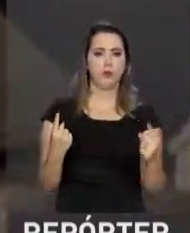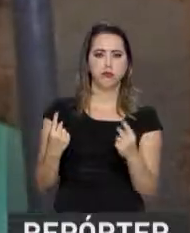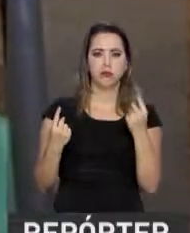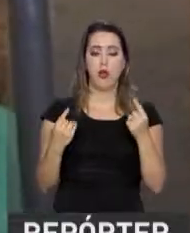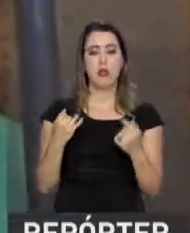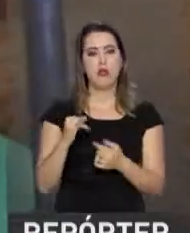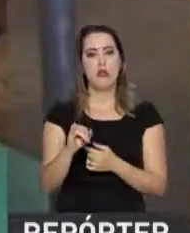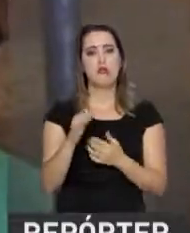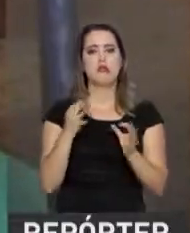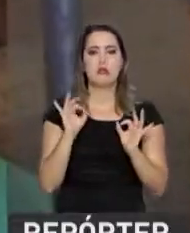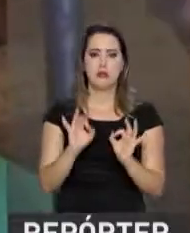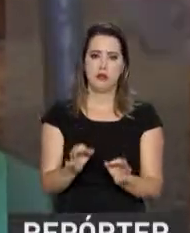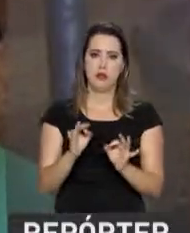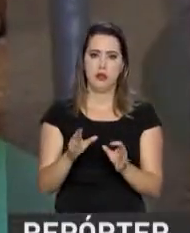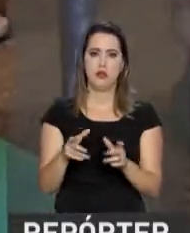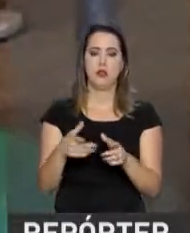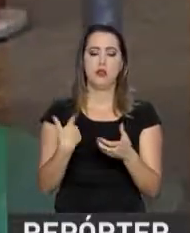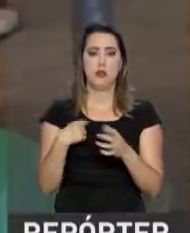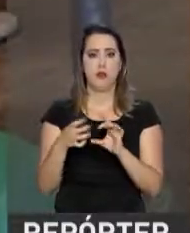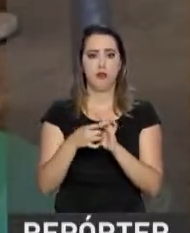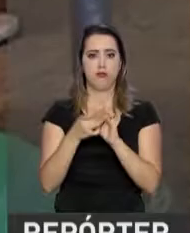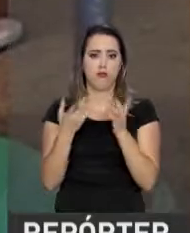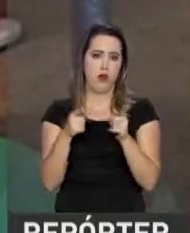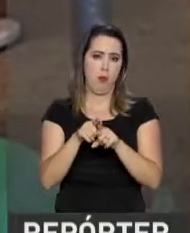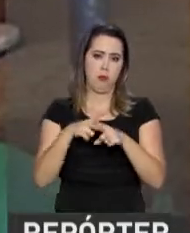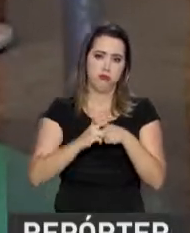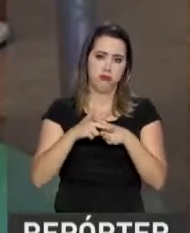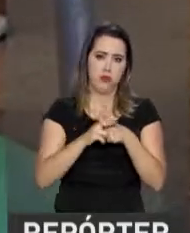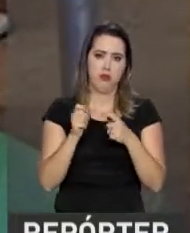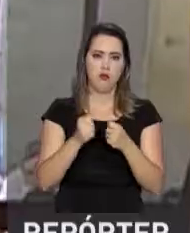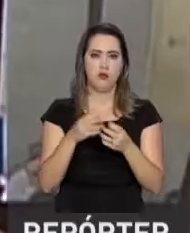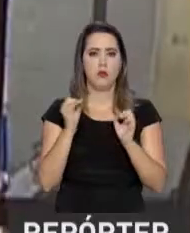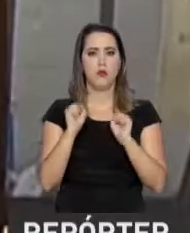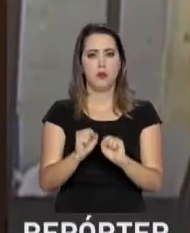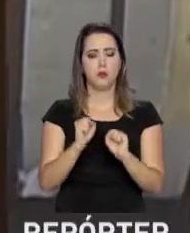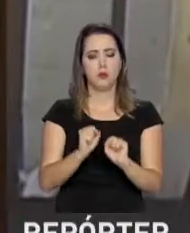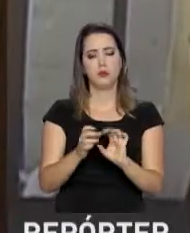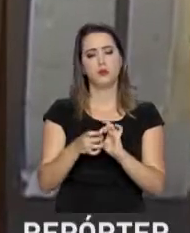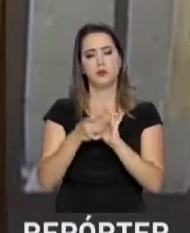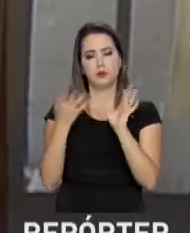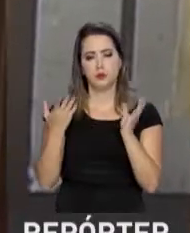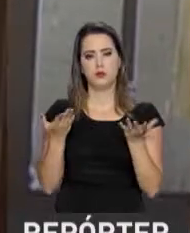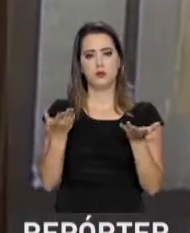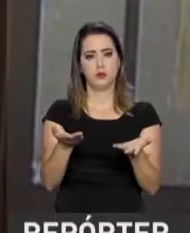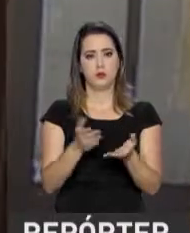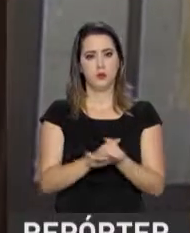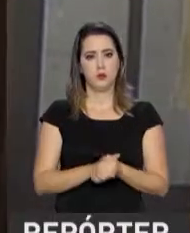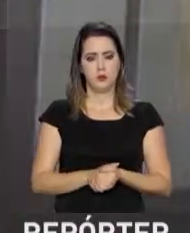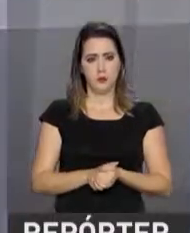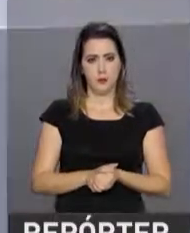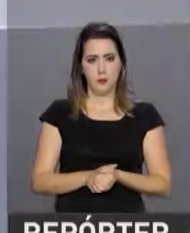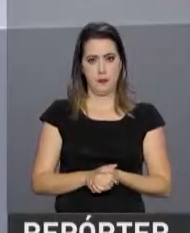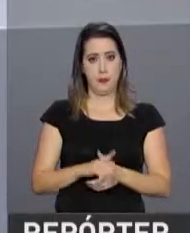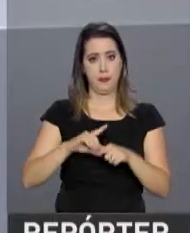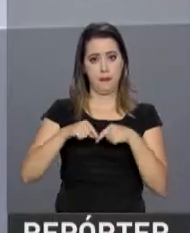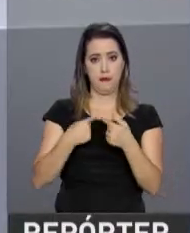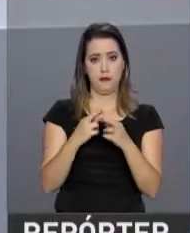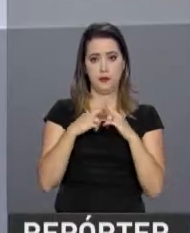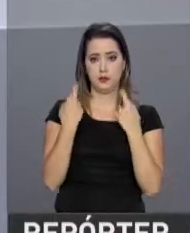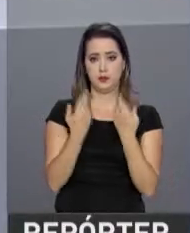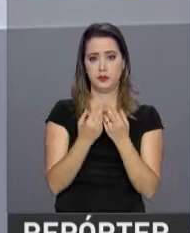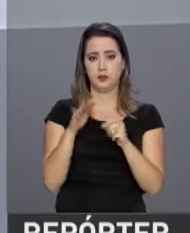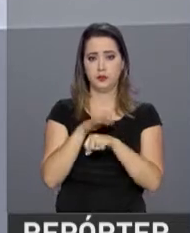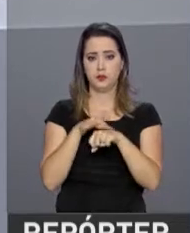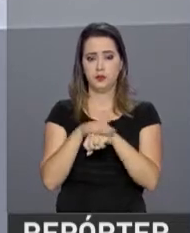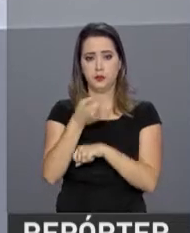nos casos devidos, as prisões seriam revistas e viabilizadas as concessões de liberdade. Após a reunião,